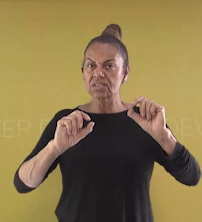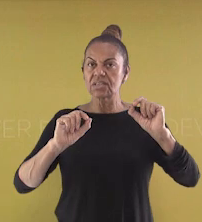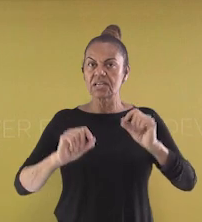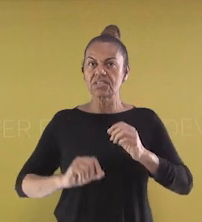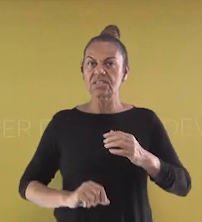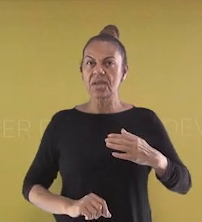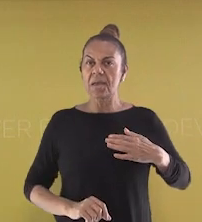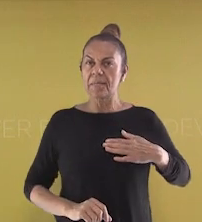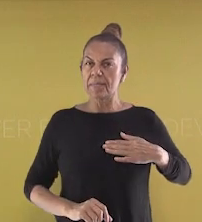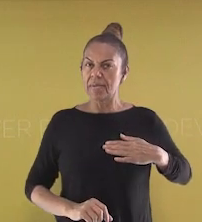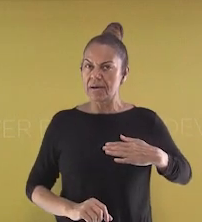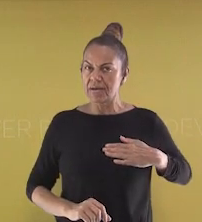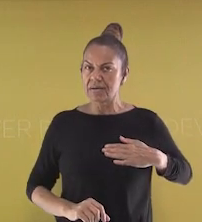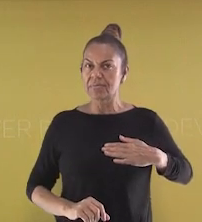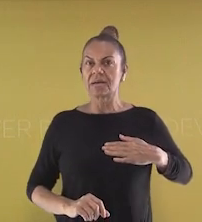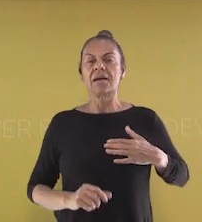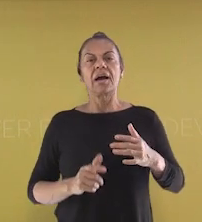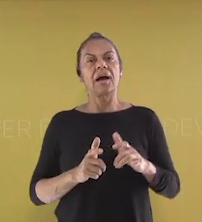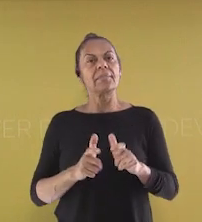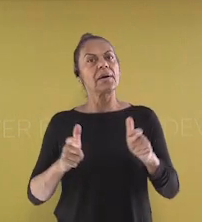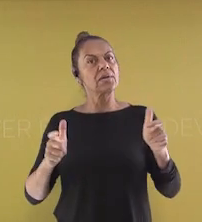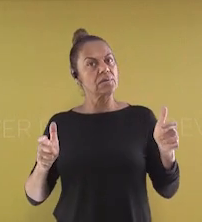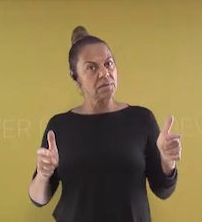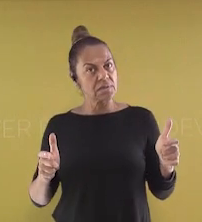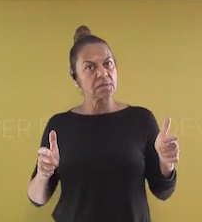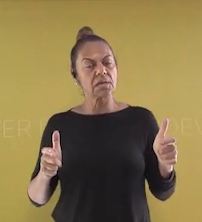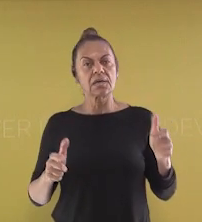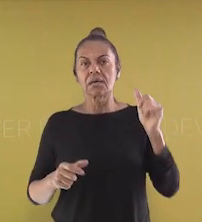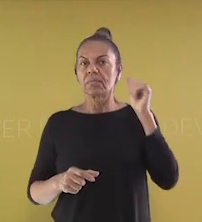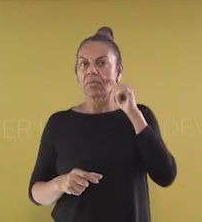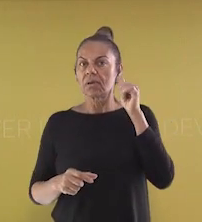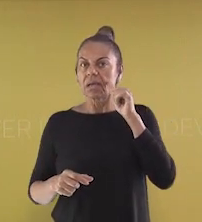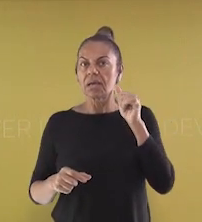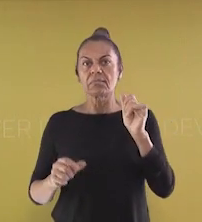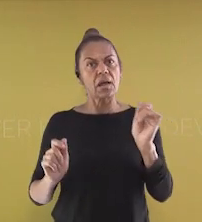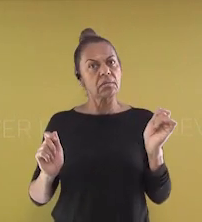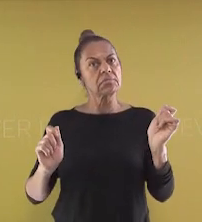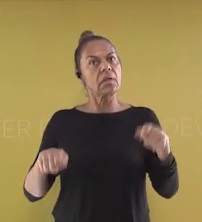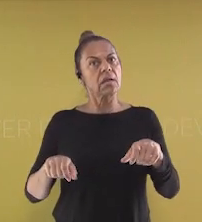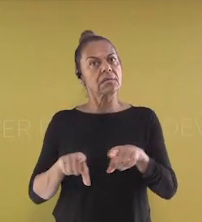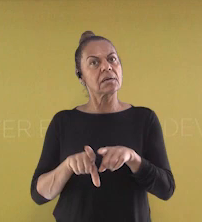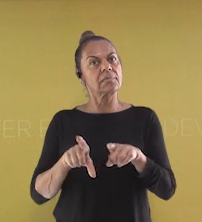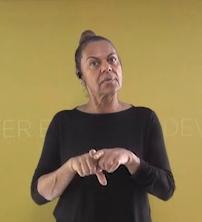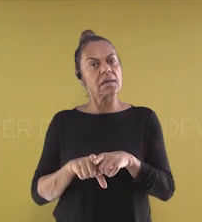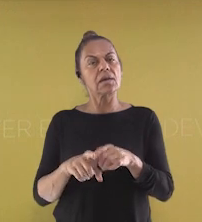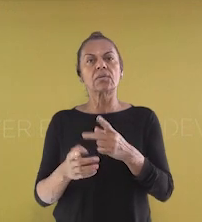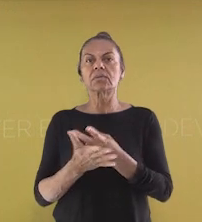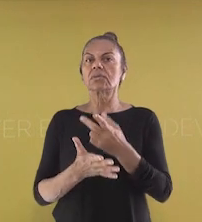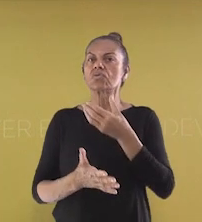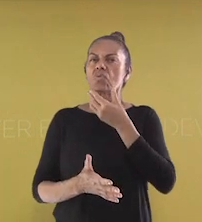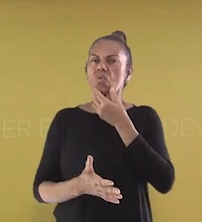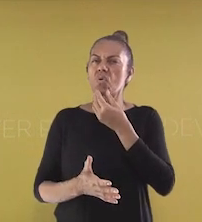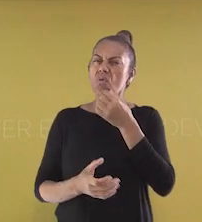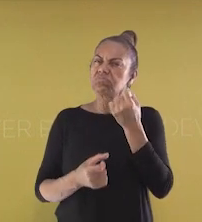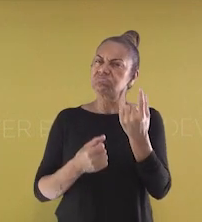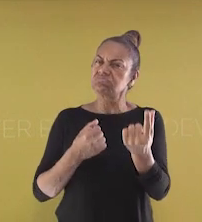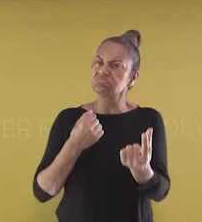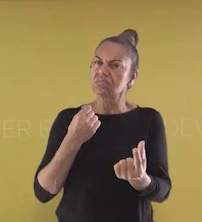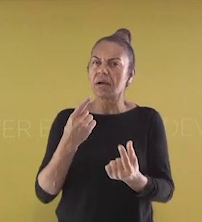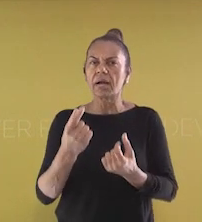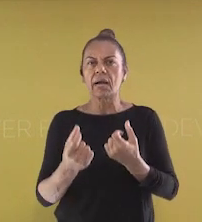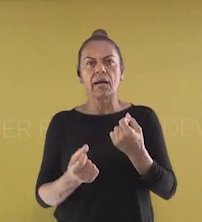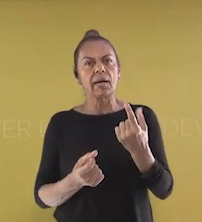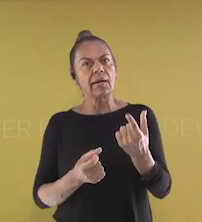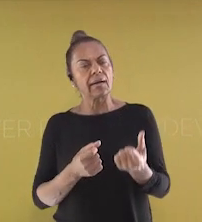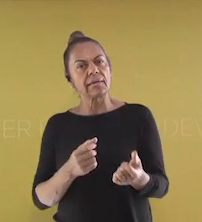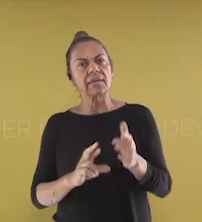sobre o câncer de mama. Apesar de ser uma doença onde a maioria dos pacientes são mulheres,